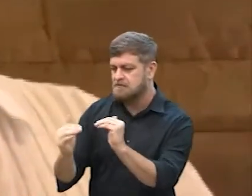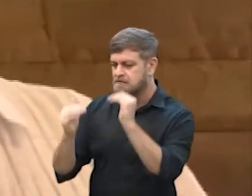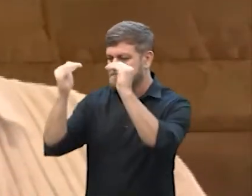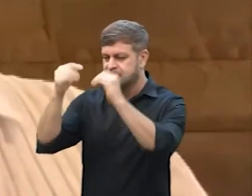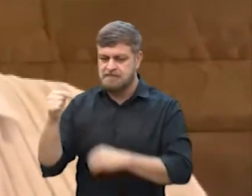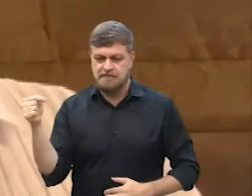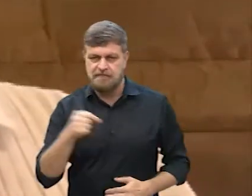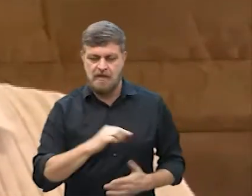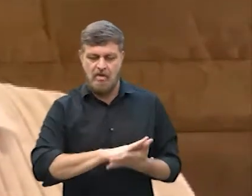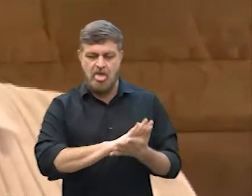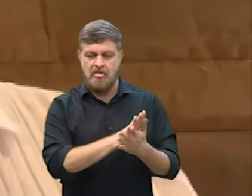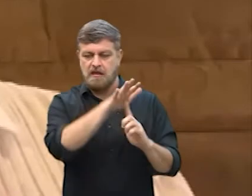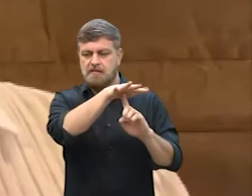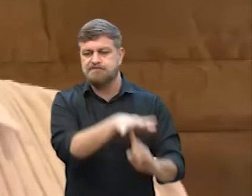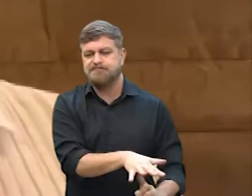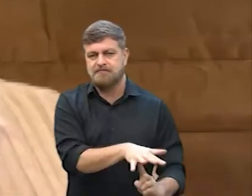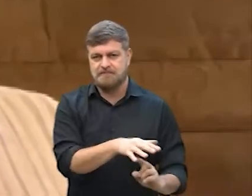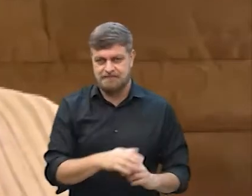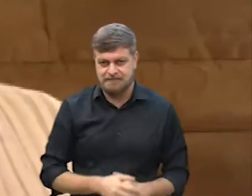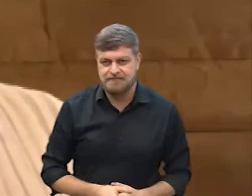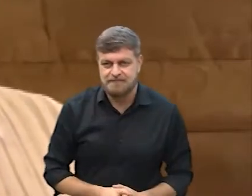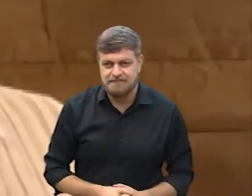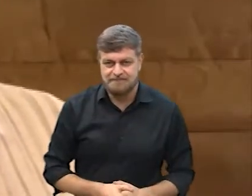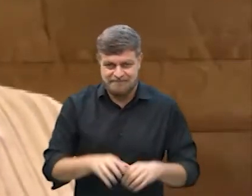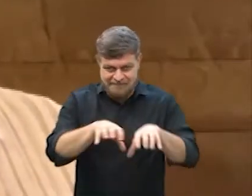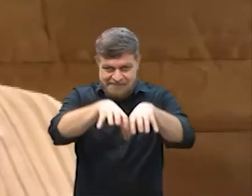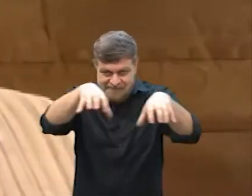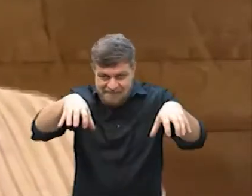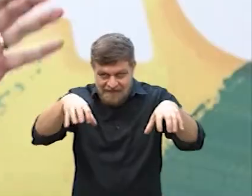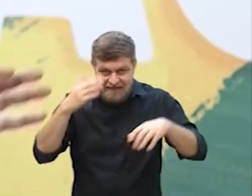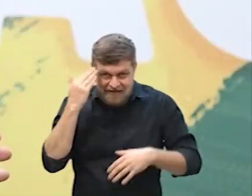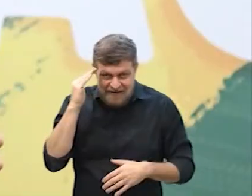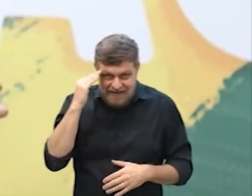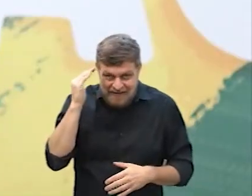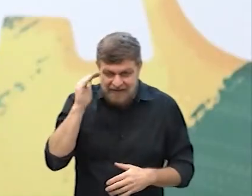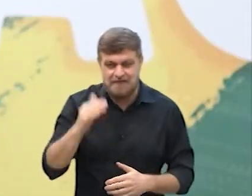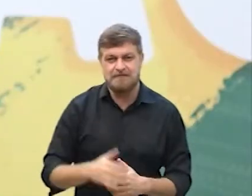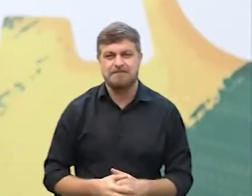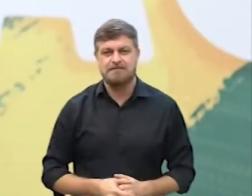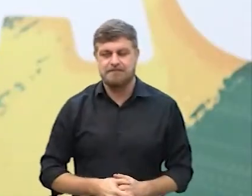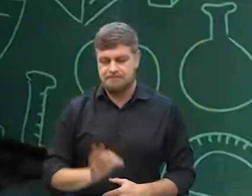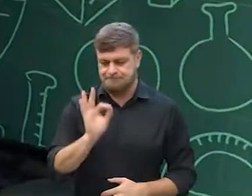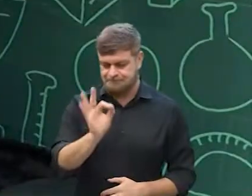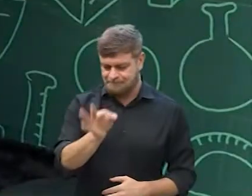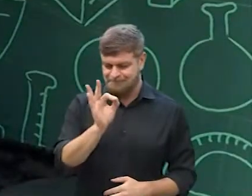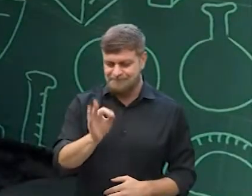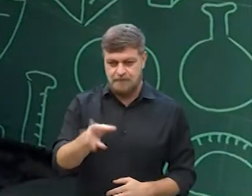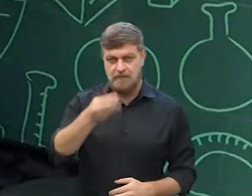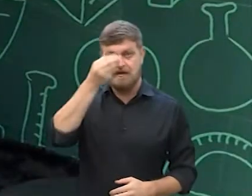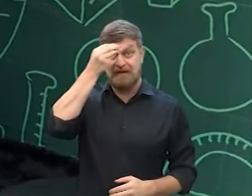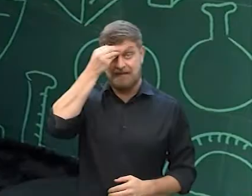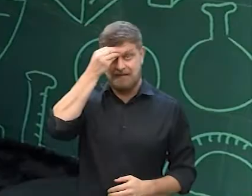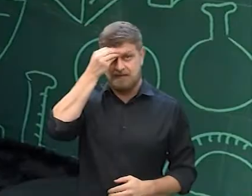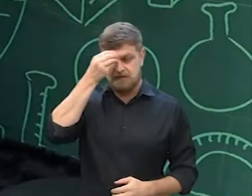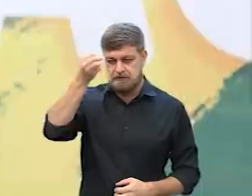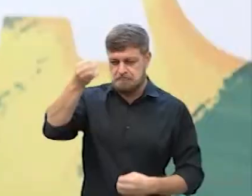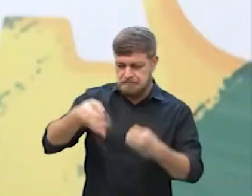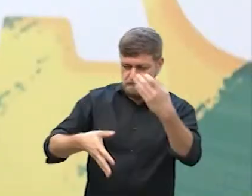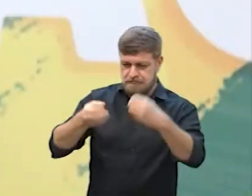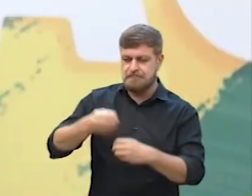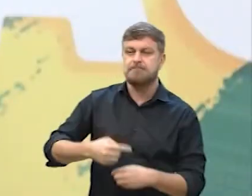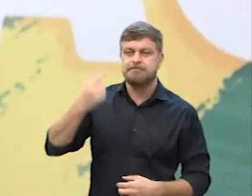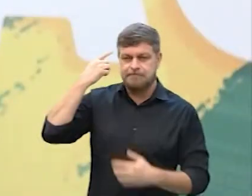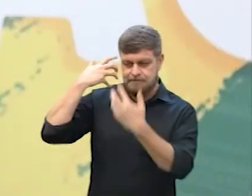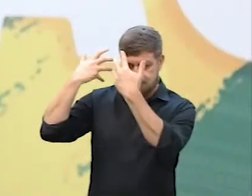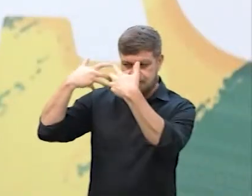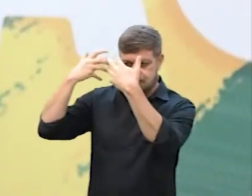do nada para outros. Não sei se eu me fiz entender. Não, perfeito, entendi perfeitamente o seu raciocínio e